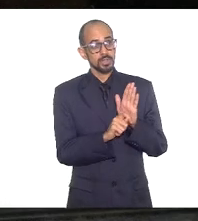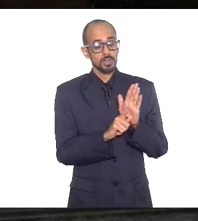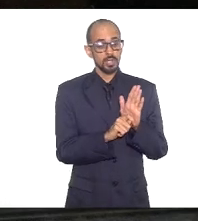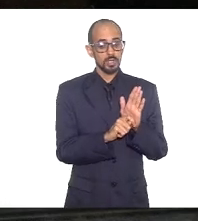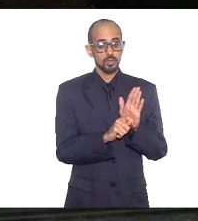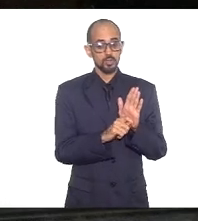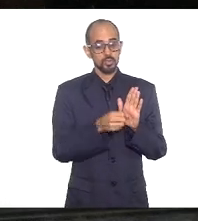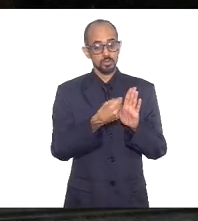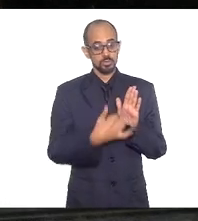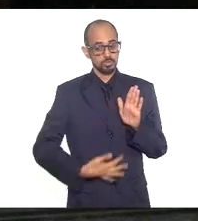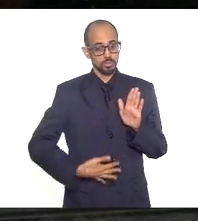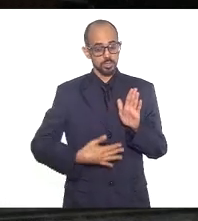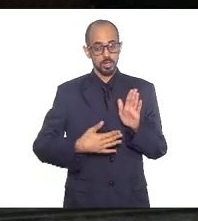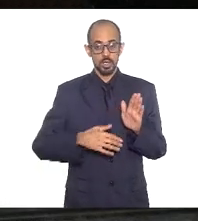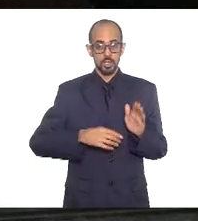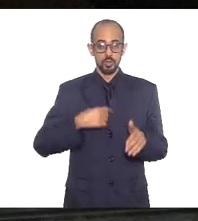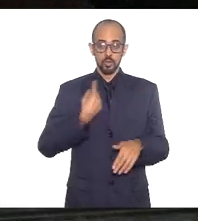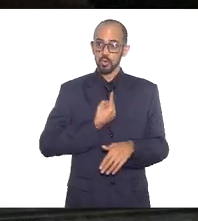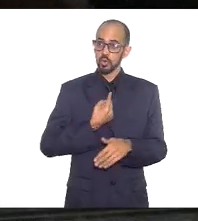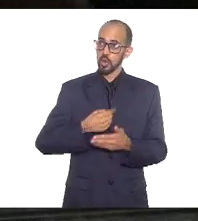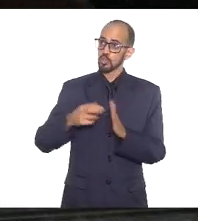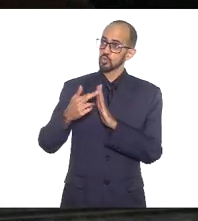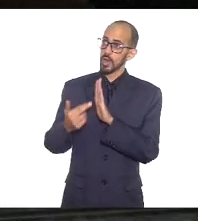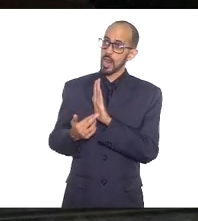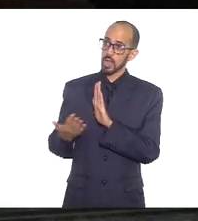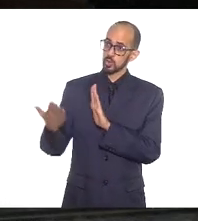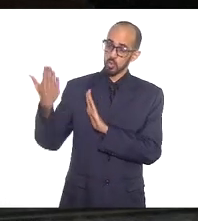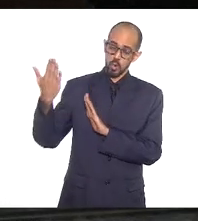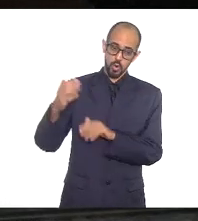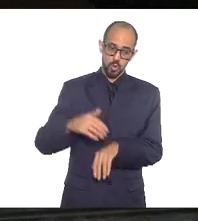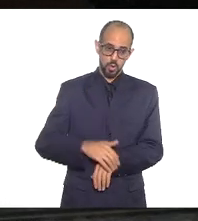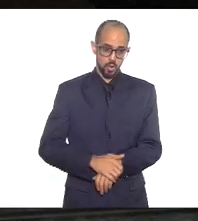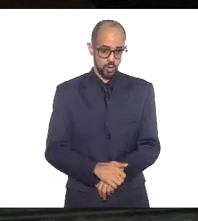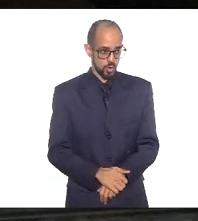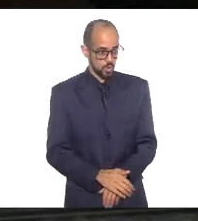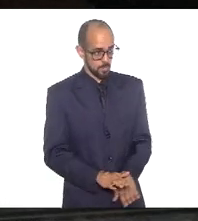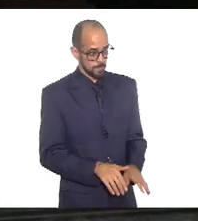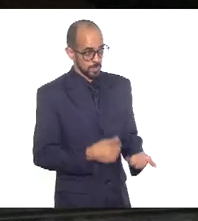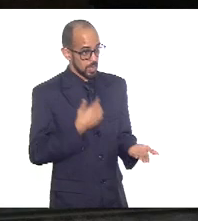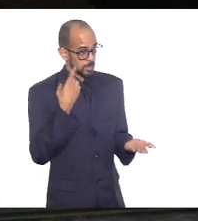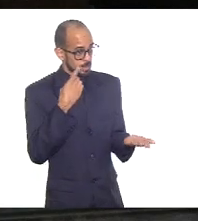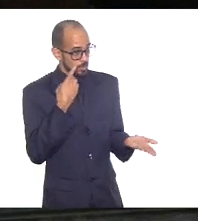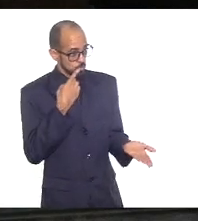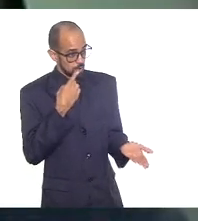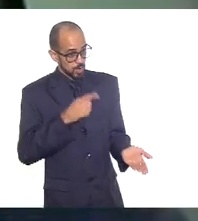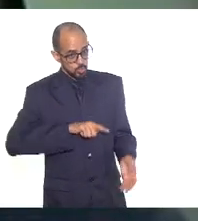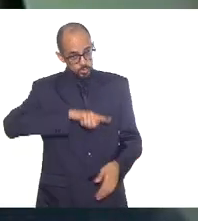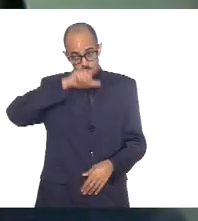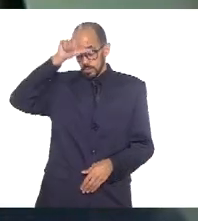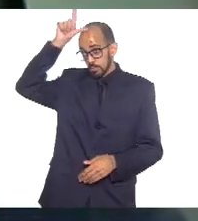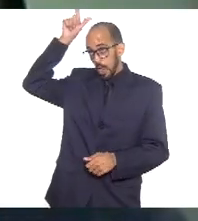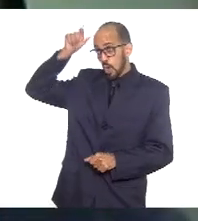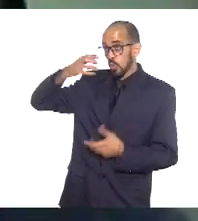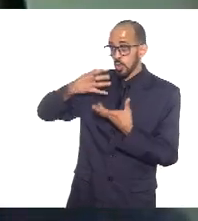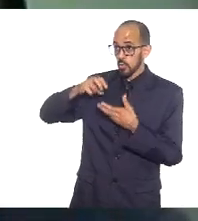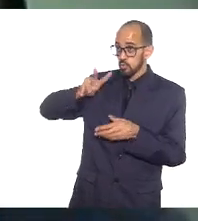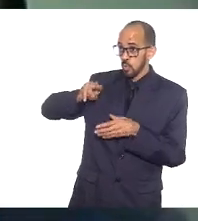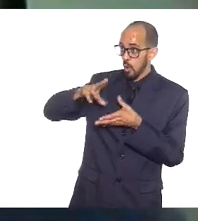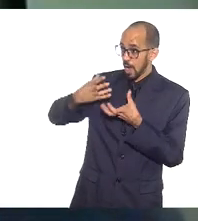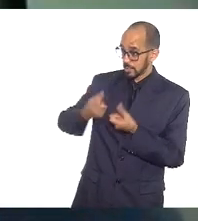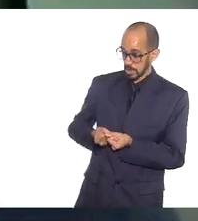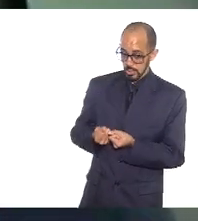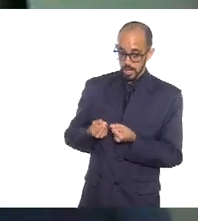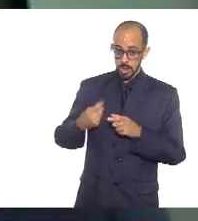com essa menção que fez o nosso relator. Deputado Luiz Paulo, eu vou aceitar essa ponderação